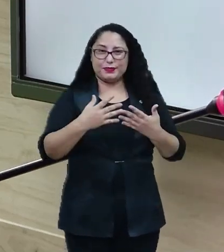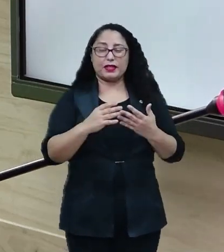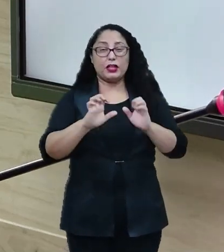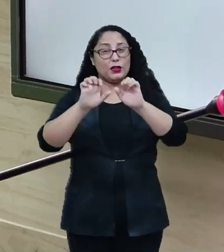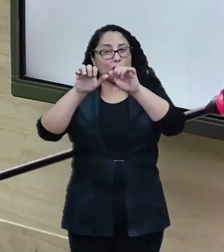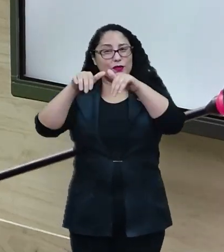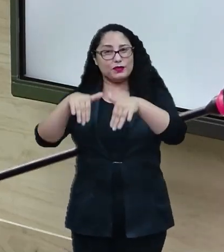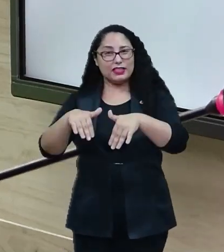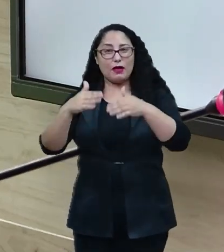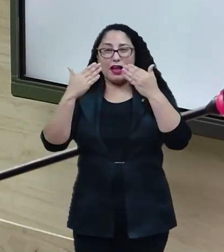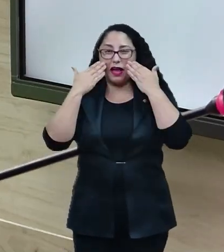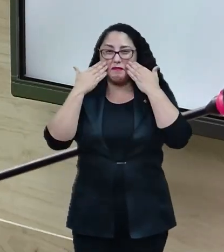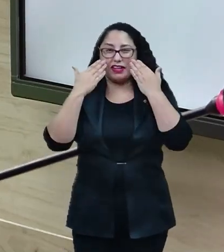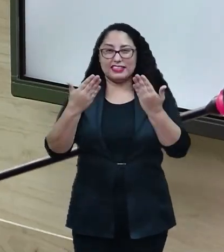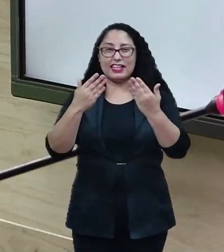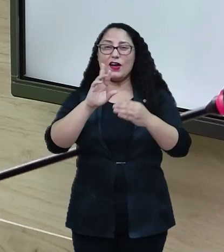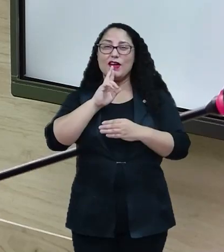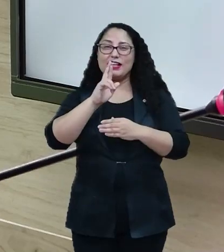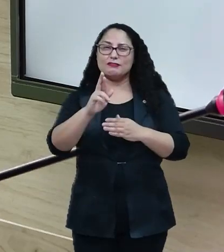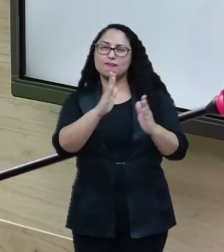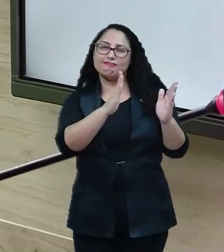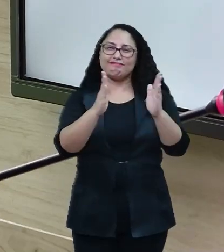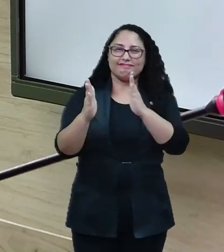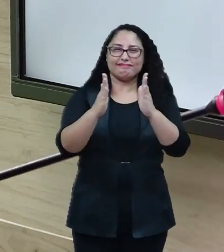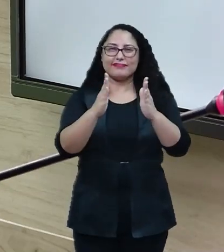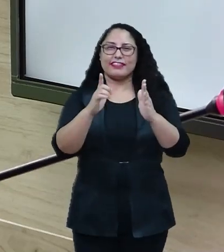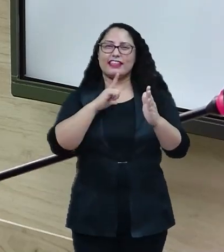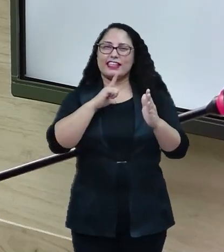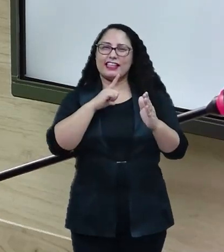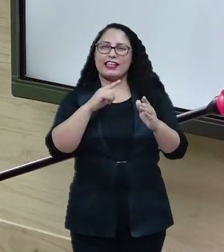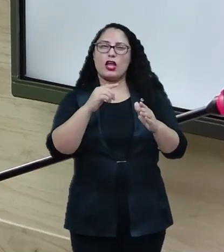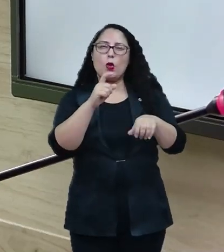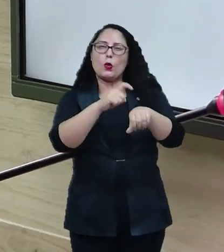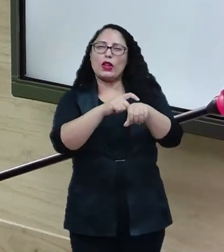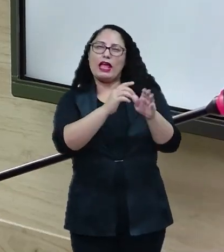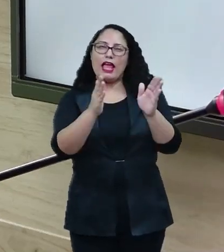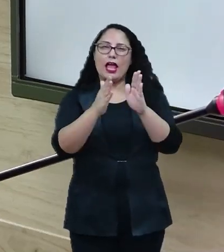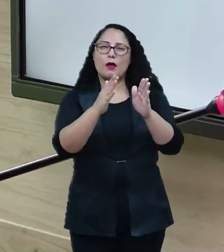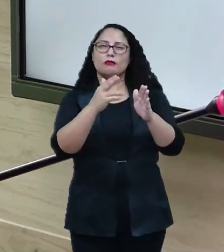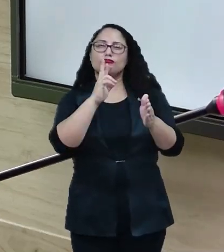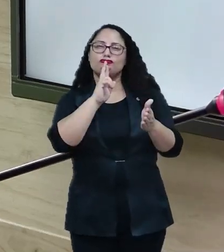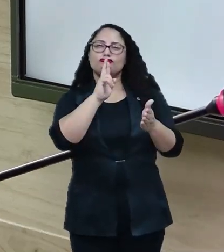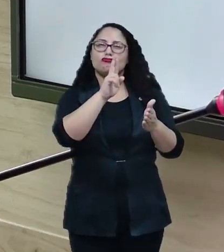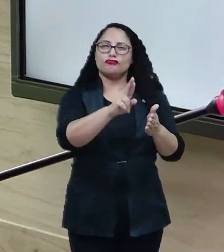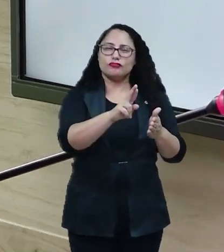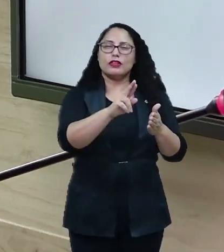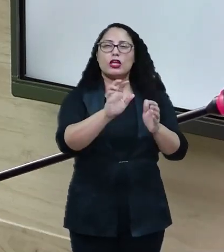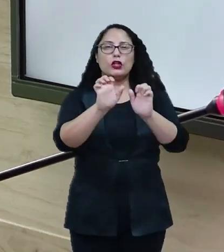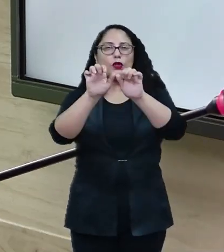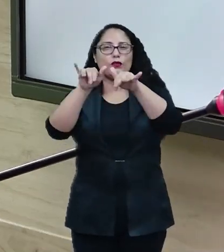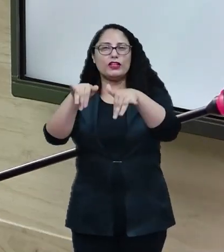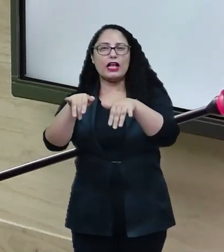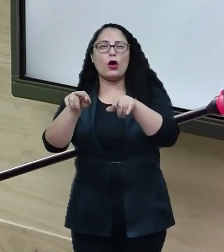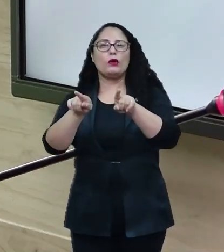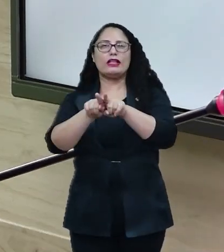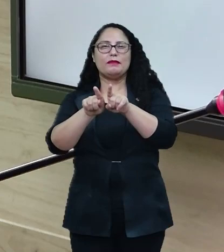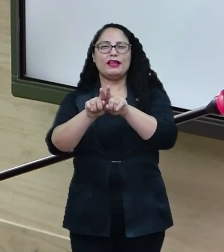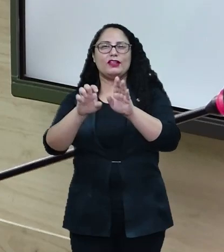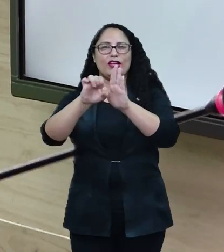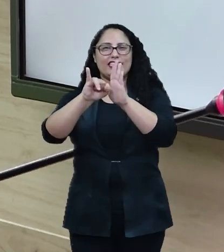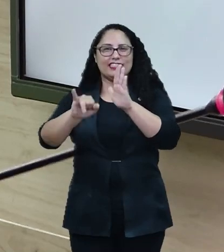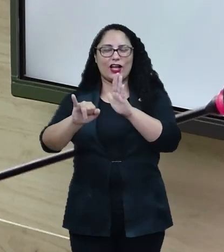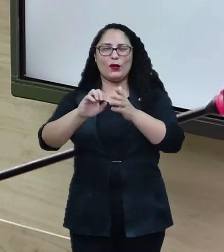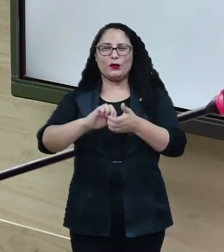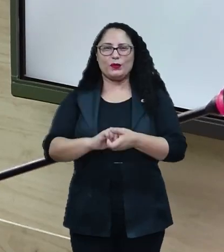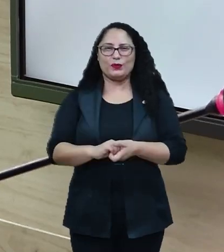ao final, é apresentado o resultado preliminar, você tem o tempo de recurso e, ao final, sai o resultado final do edital.